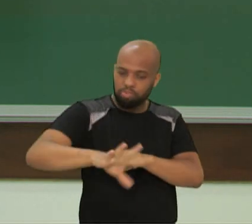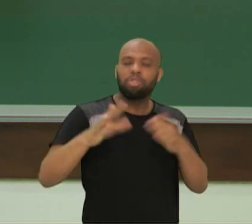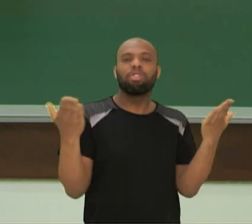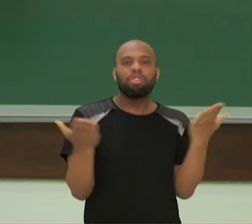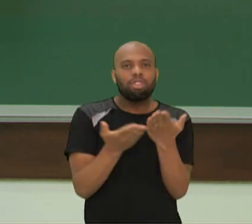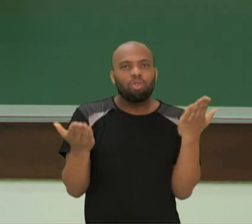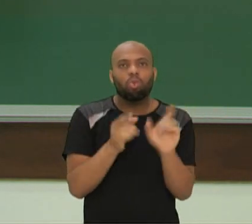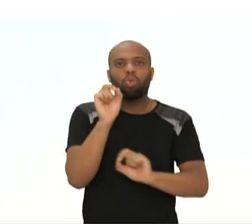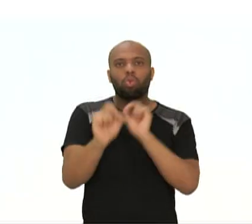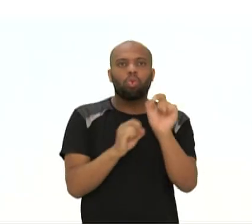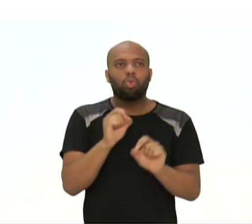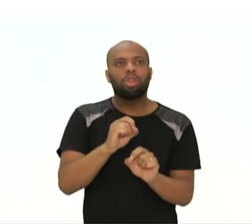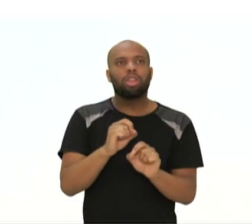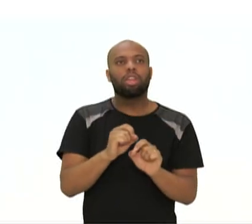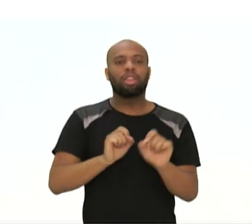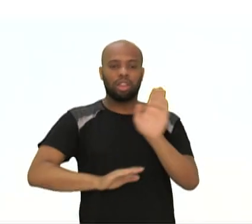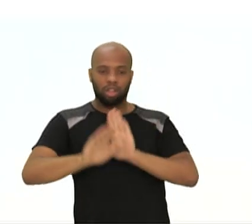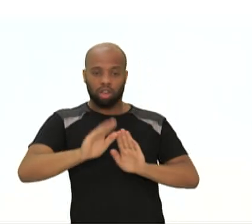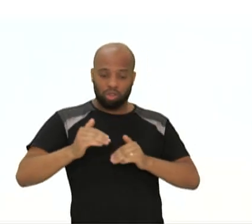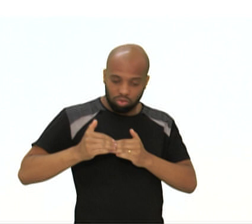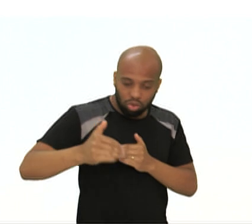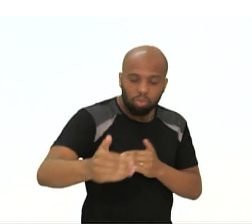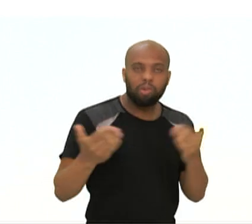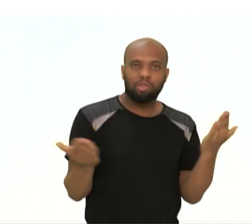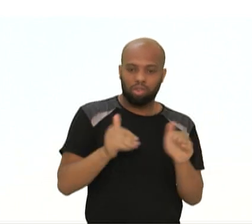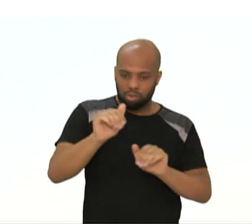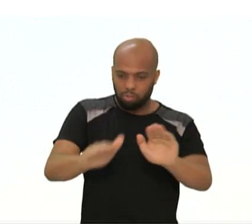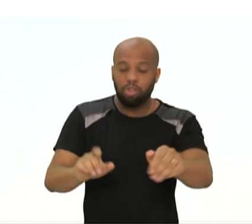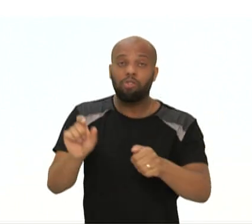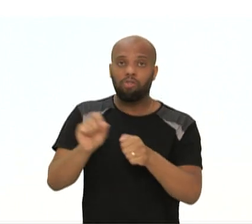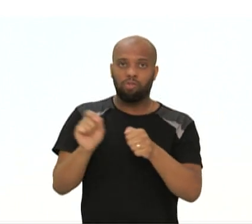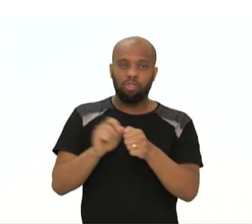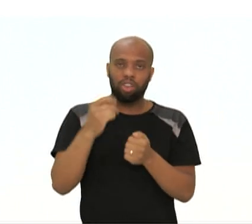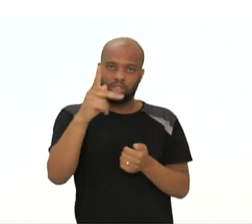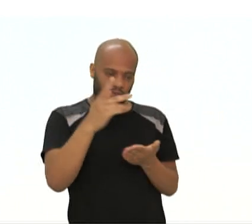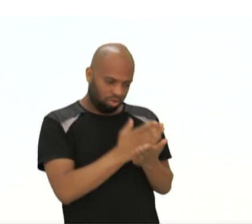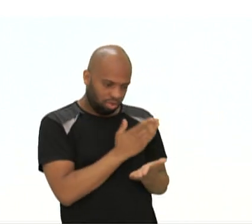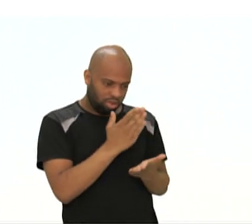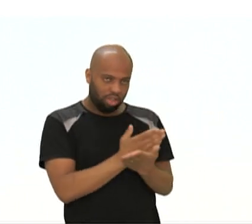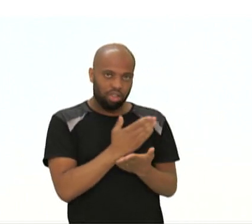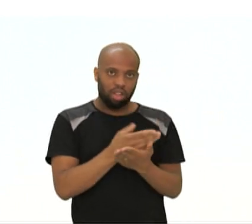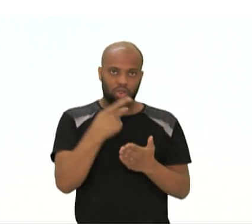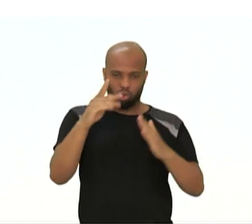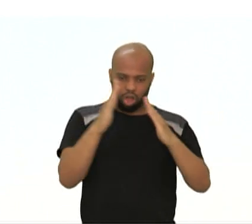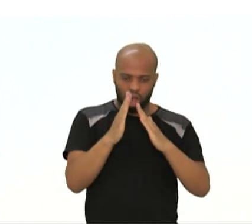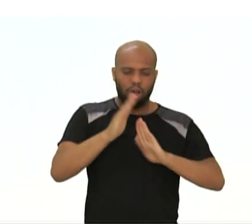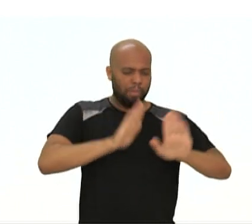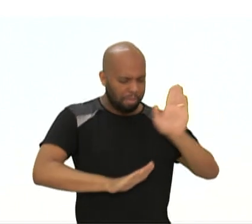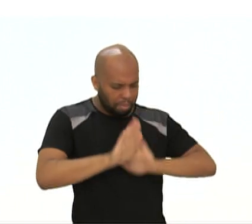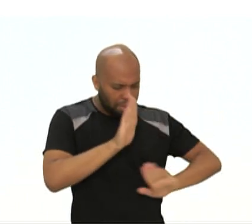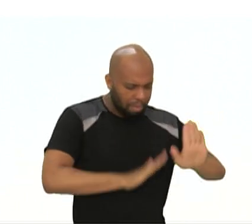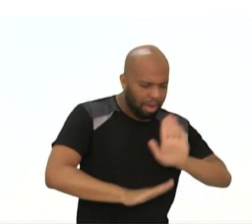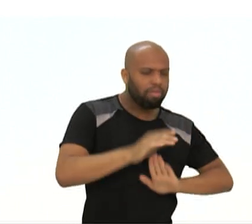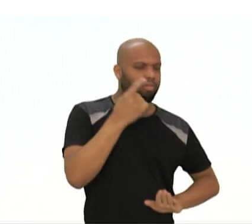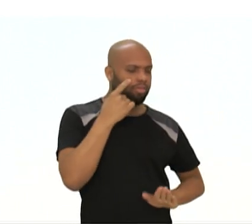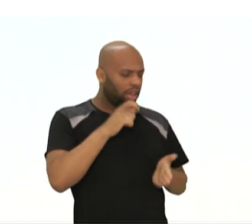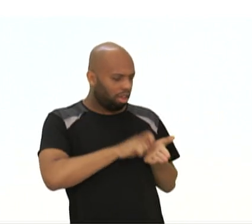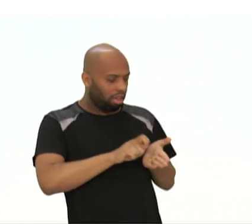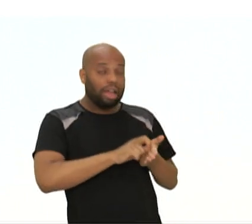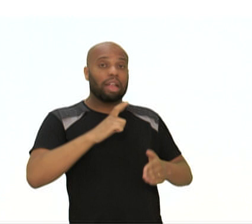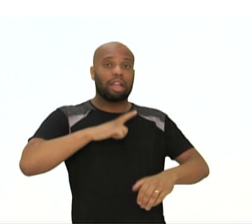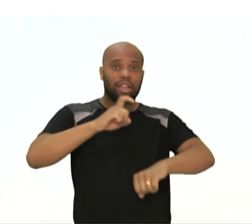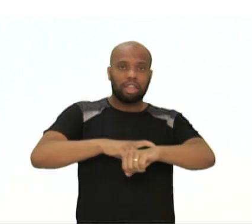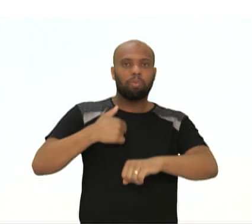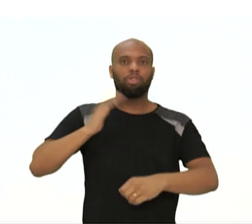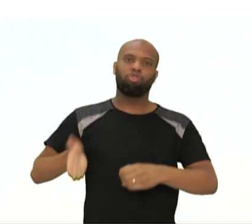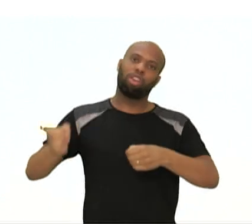passei para vocês, tomem o primeiro passo, façam no caderno de vocês em casa com cuidado, vocês terão um tempinho para fazer e